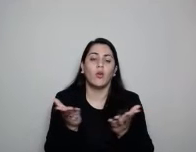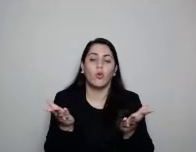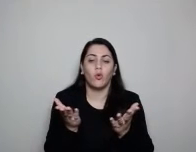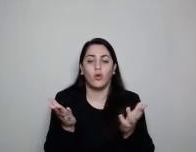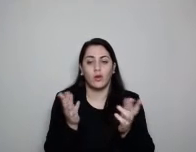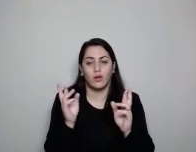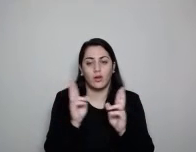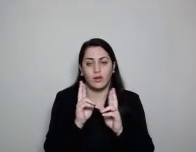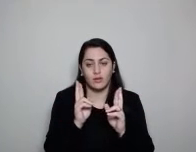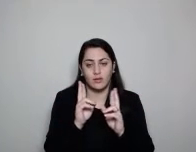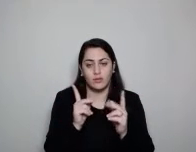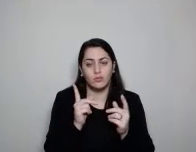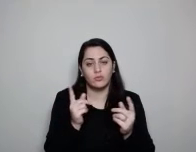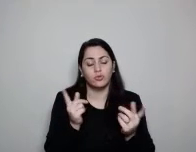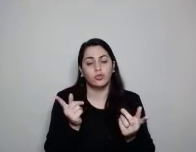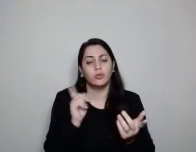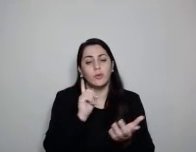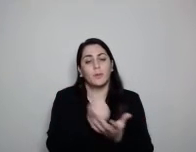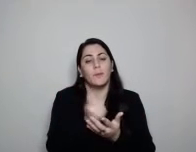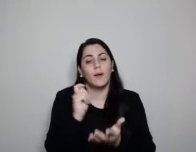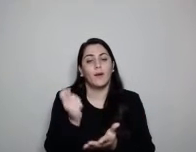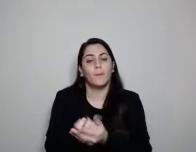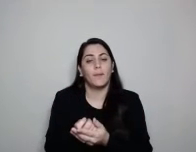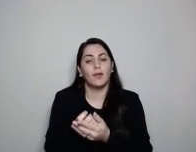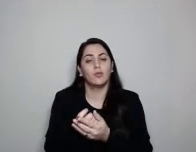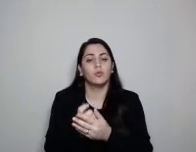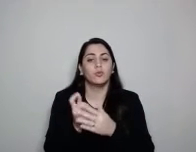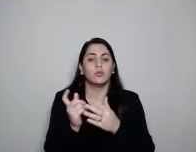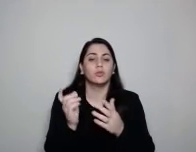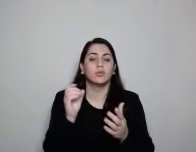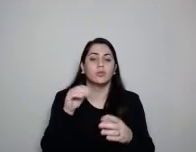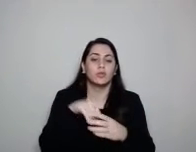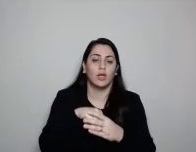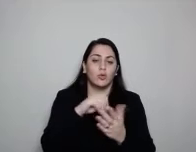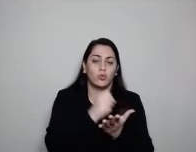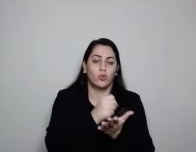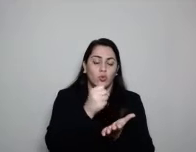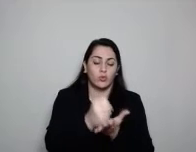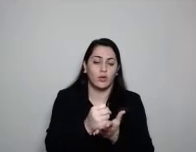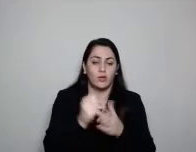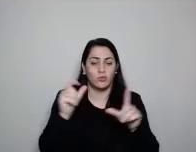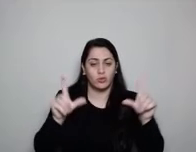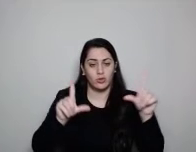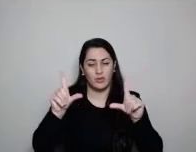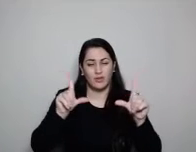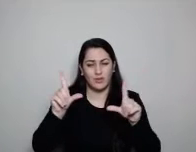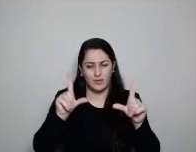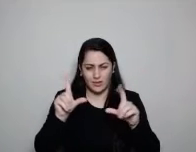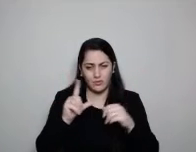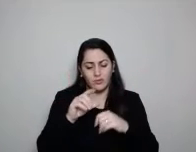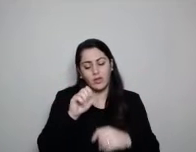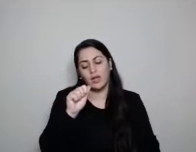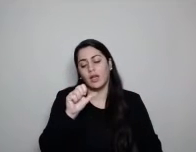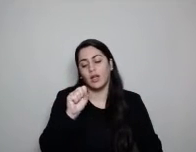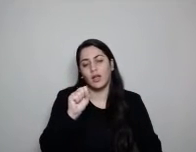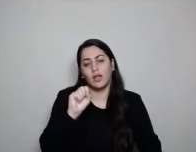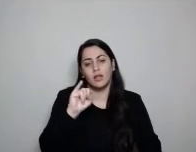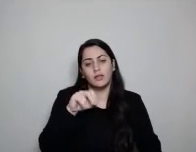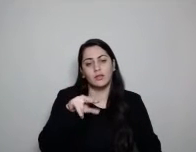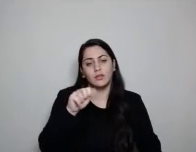desses parceiros comerciais dentro desse contrato de TV por assinatura? Esses parceiros, eles recebem